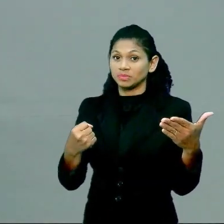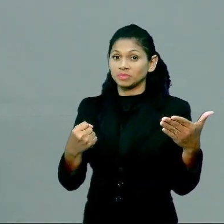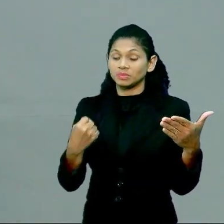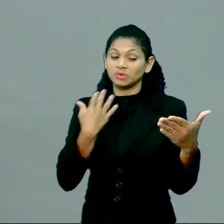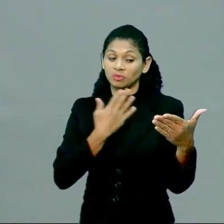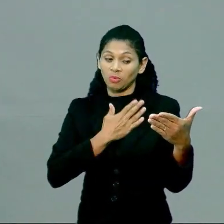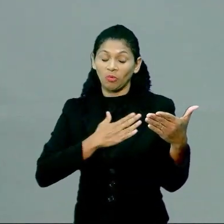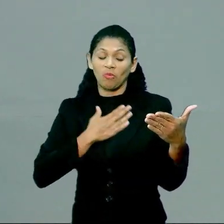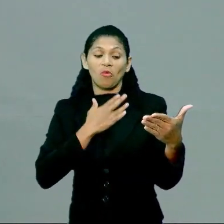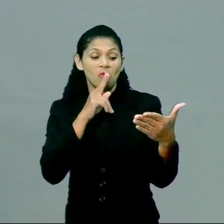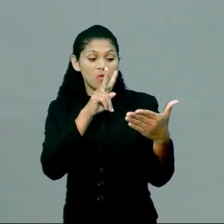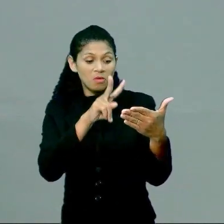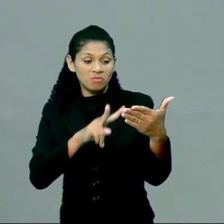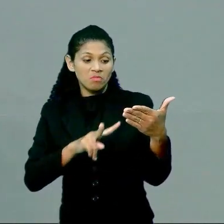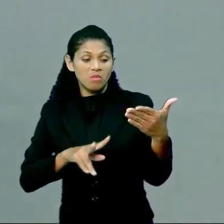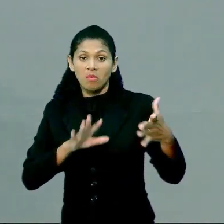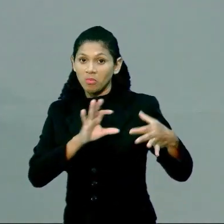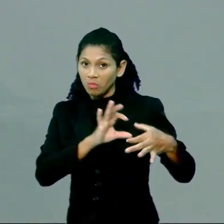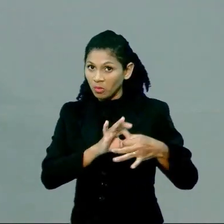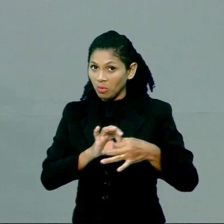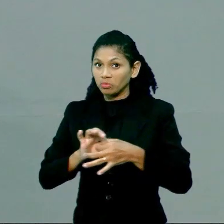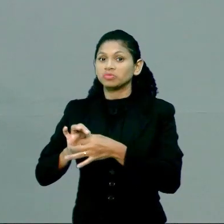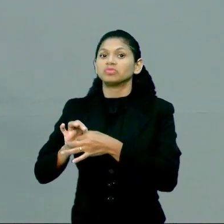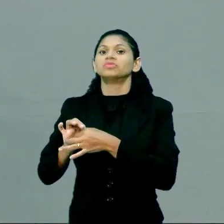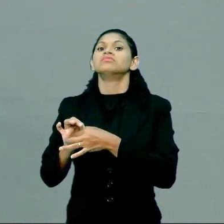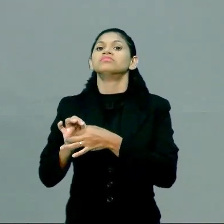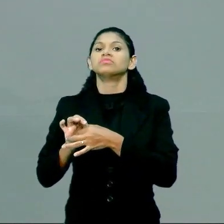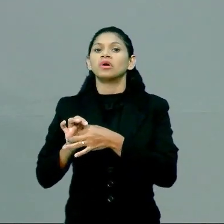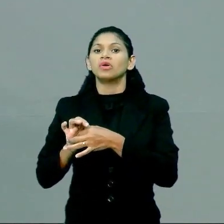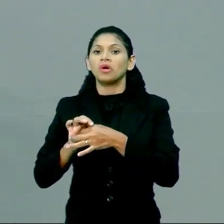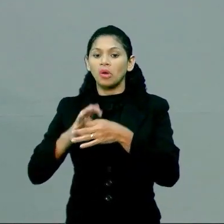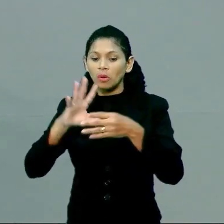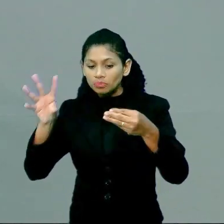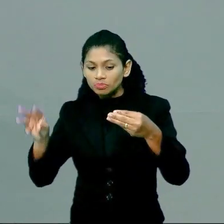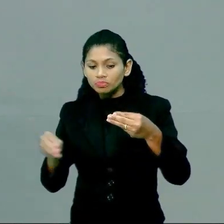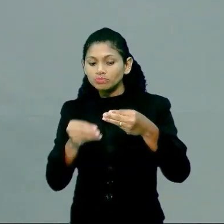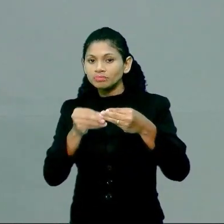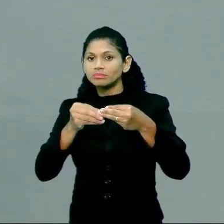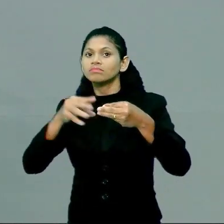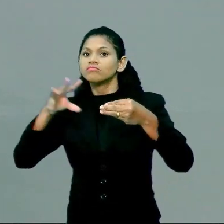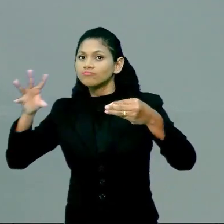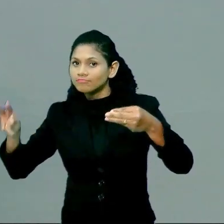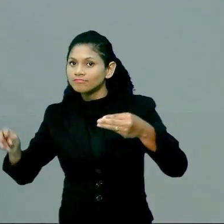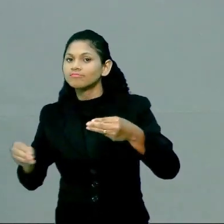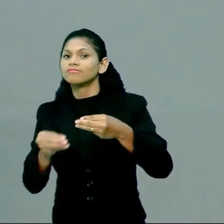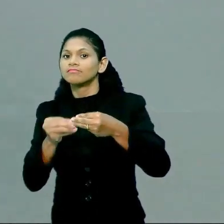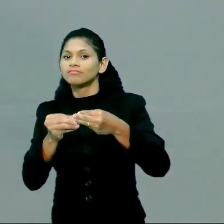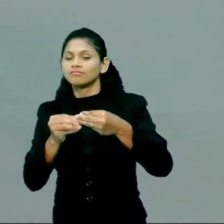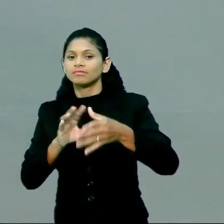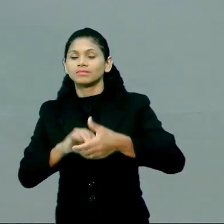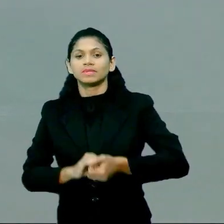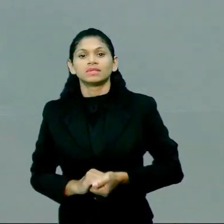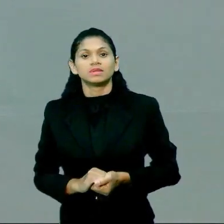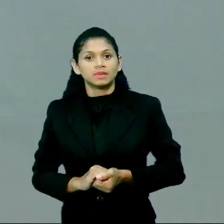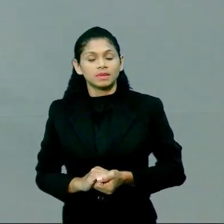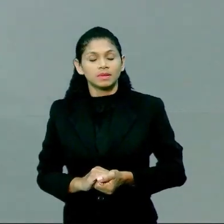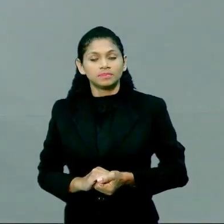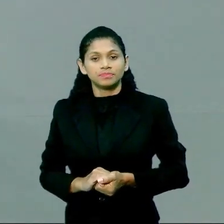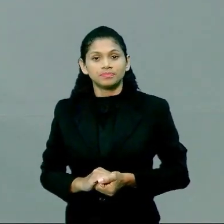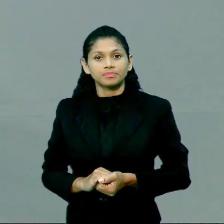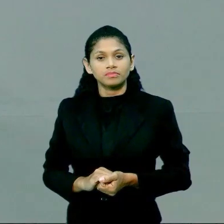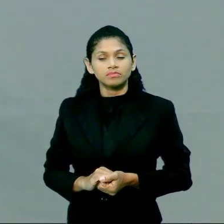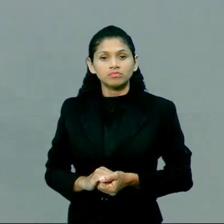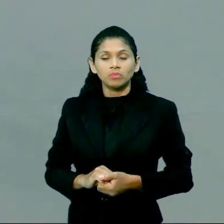Então, é para isso que servem os sinônimos. Para você, né, utilizar como elemento de substituição. Ou seja, uma hora você